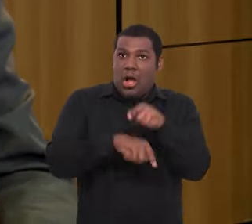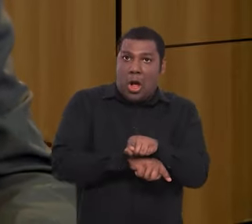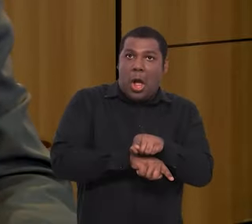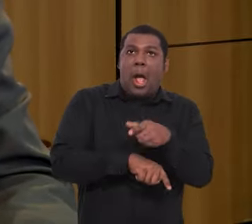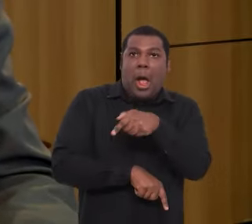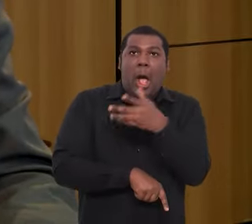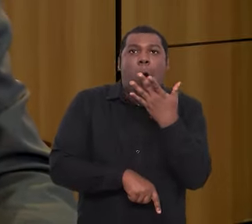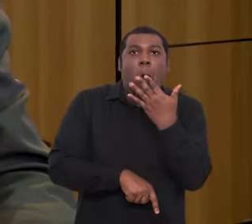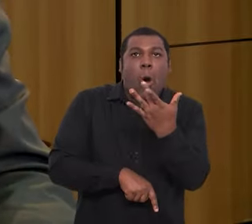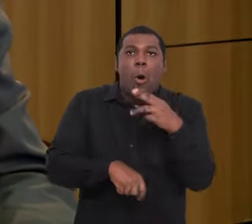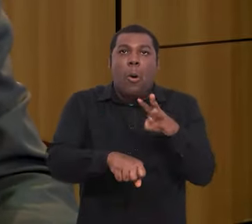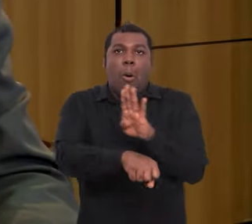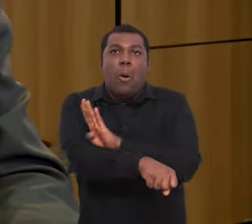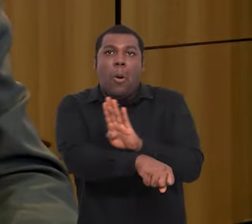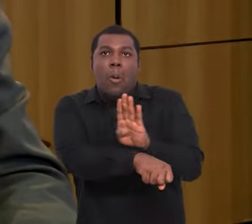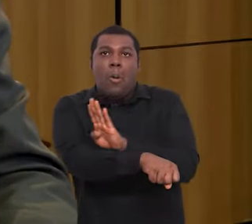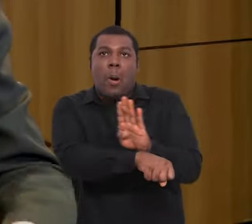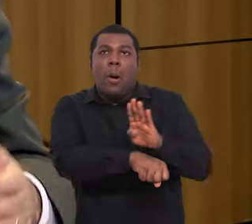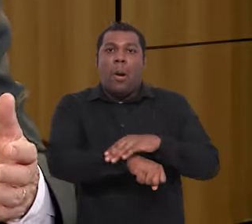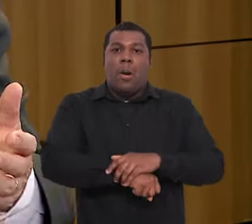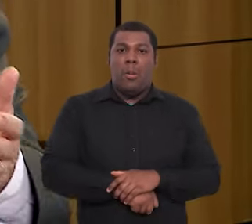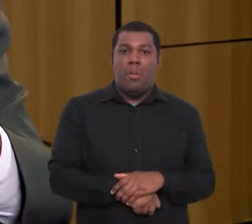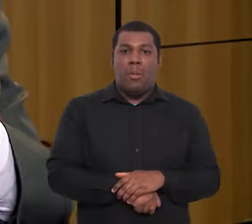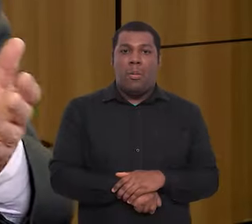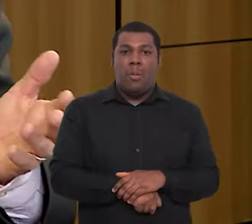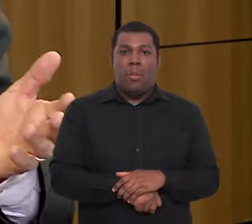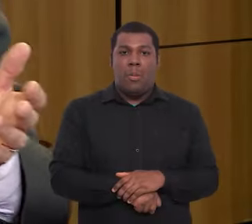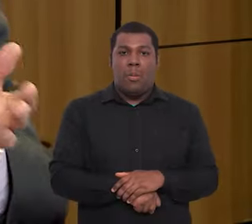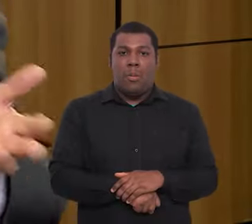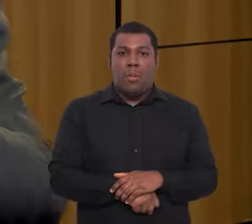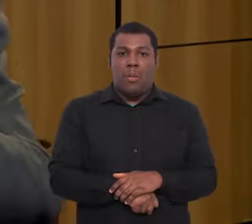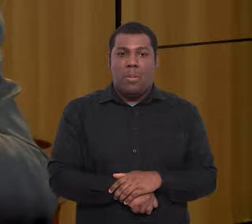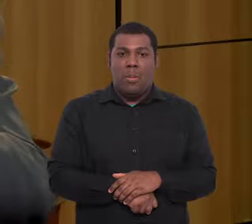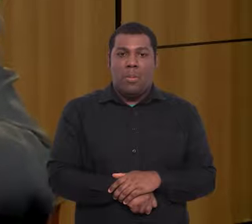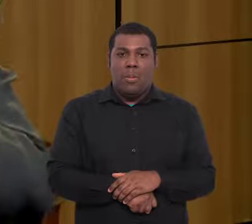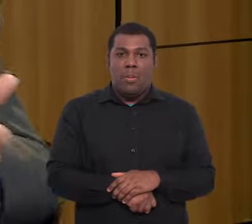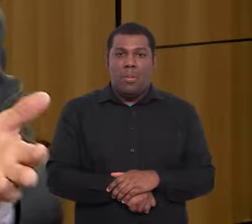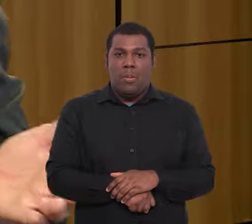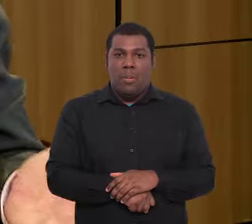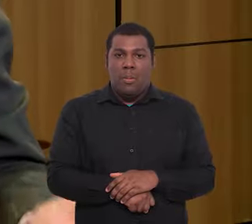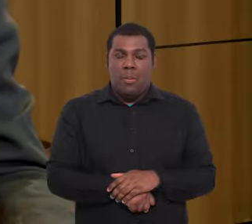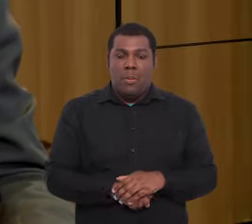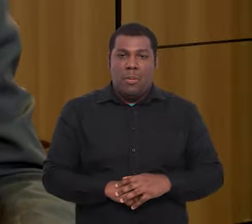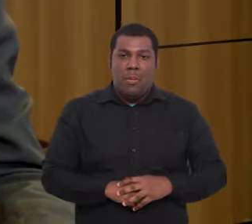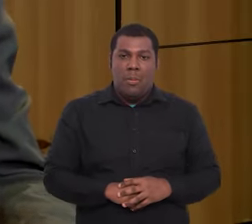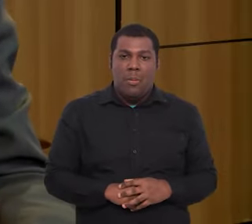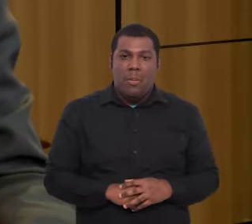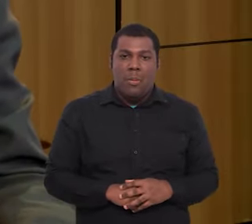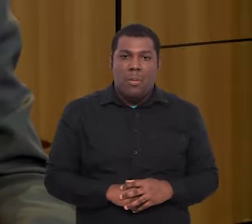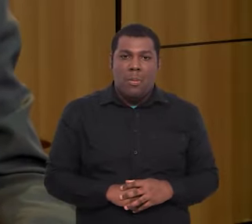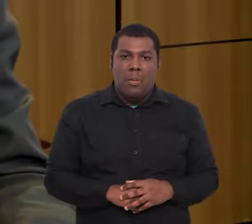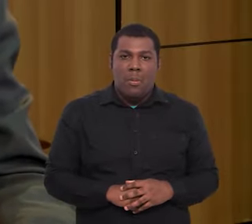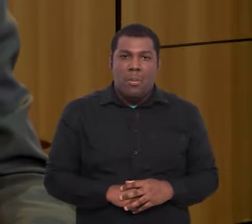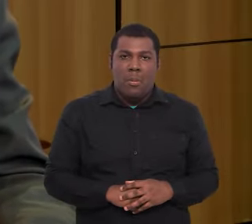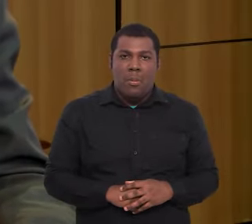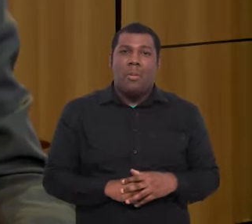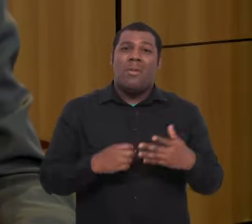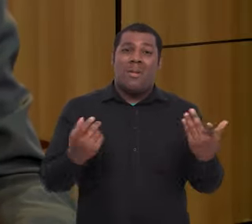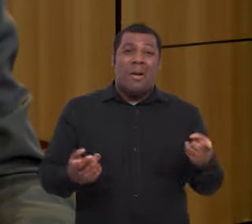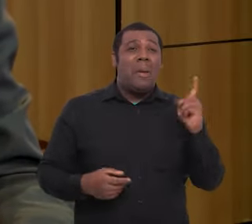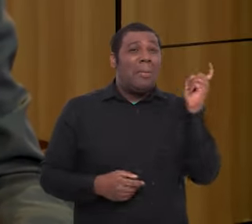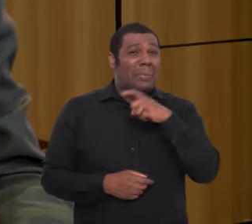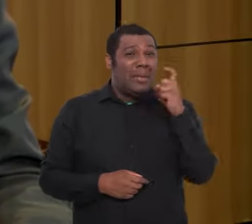verde isso é branco isso é branco isso é branco isso é branco e alguém passa a dizer que o verde não é mais Verde passou Ser branco e